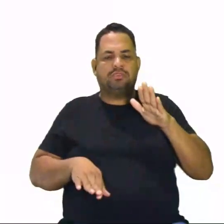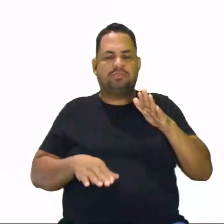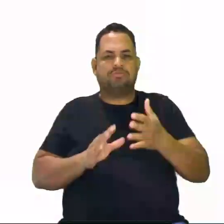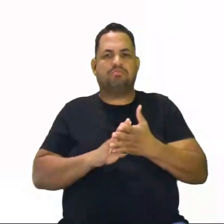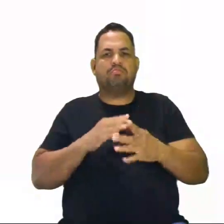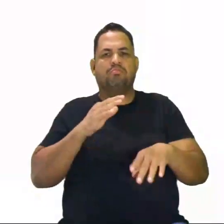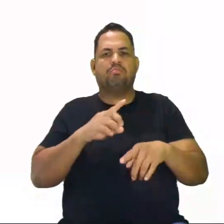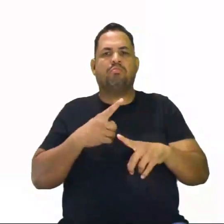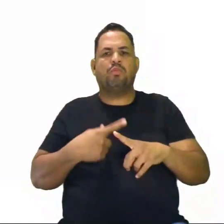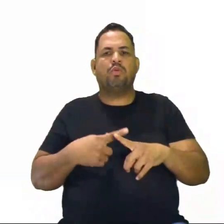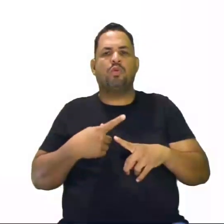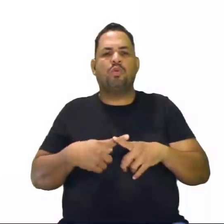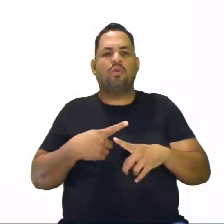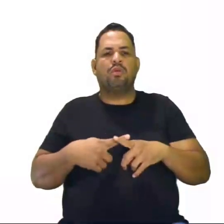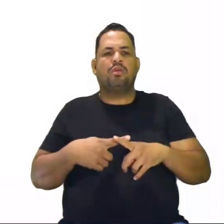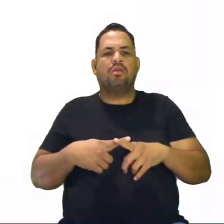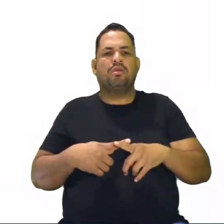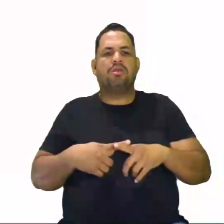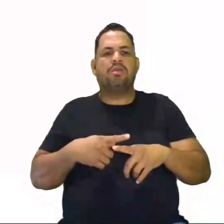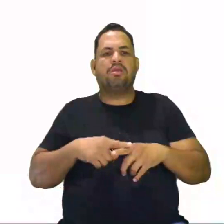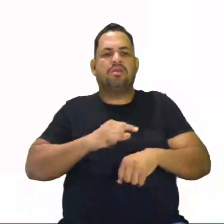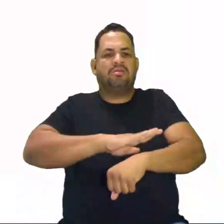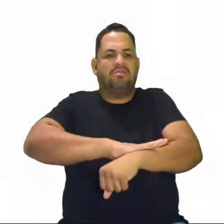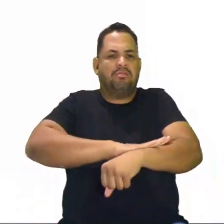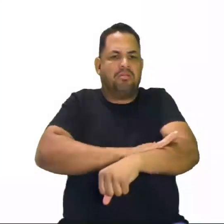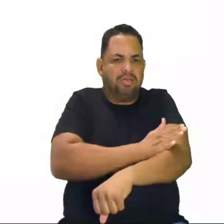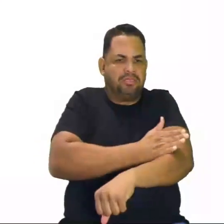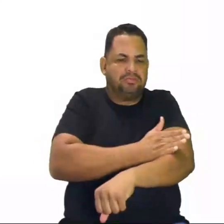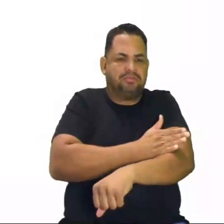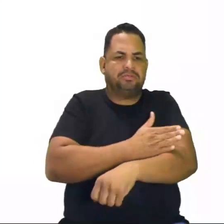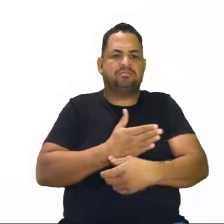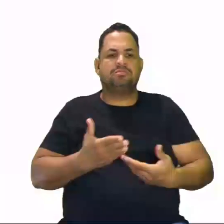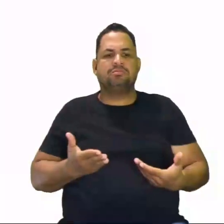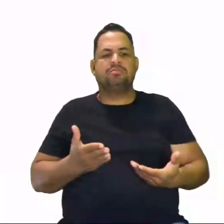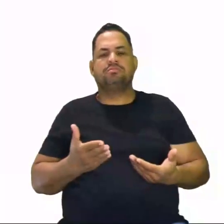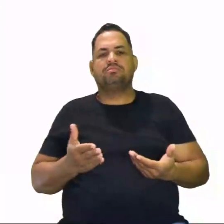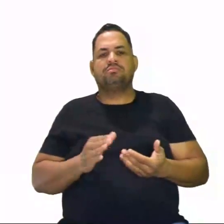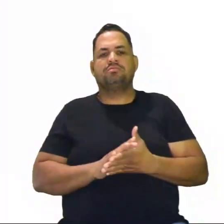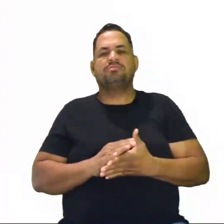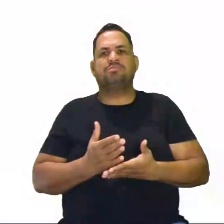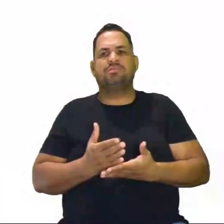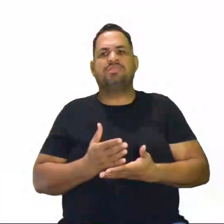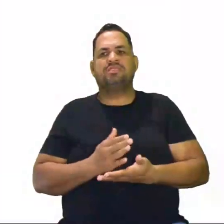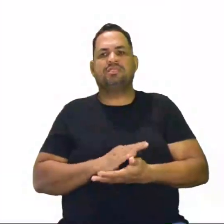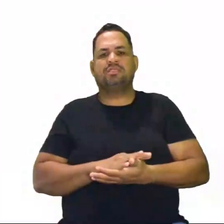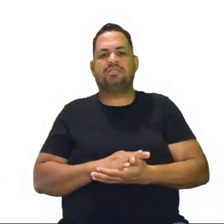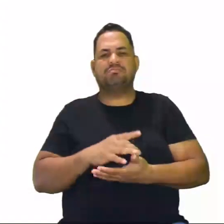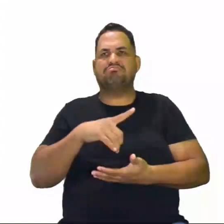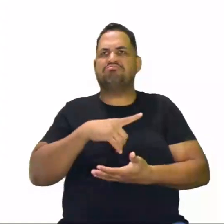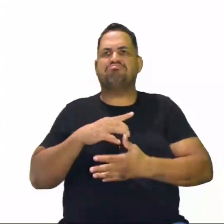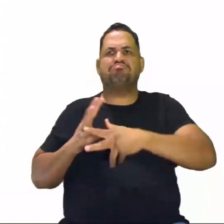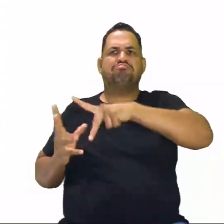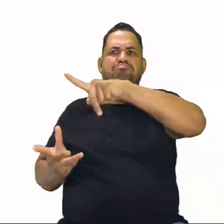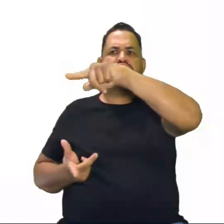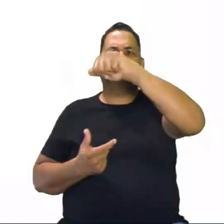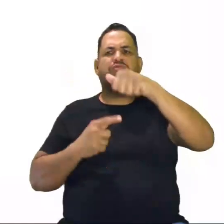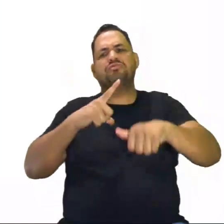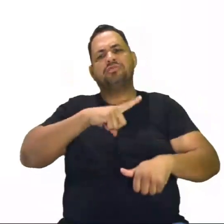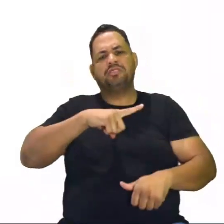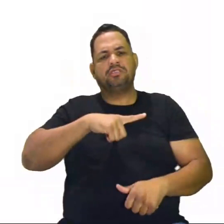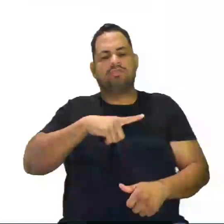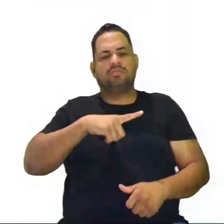racismo, isso deu margem para o racismo, o racismo ele existe no mundo inteiro, Ele existe no mundo